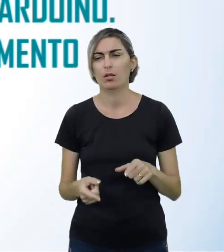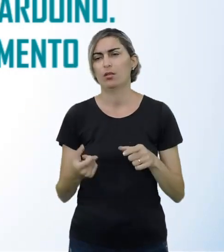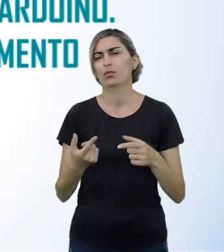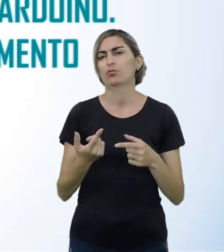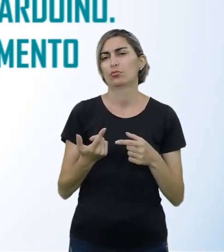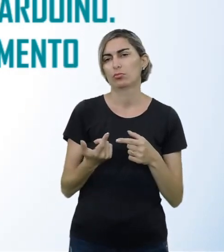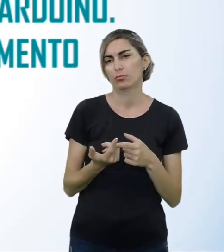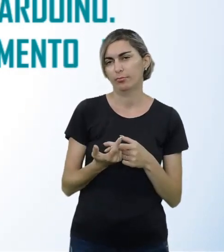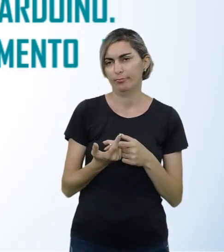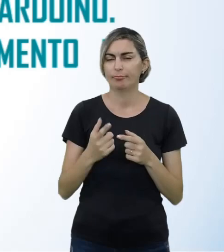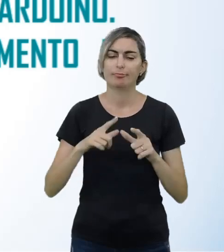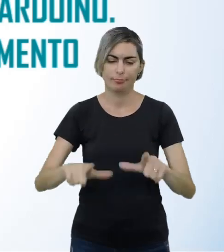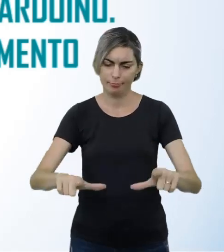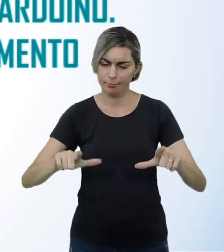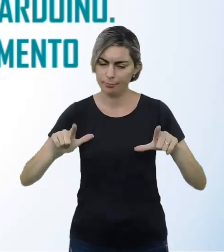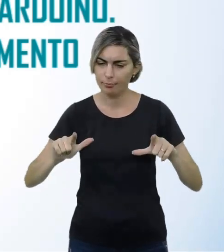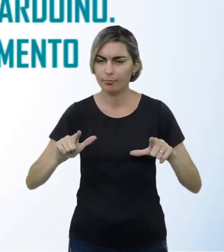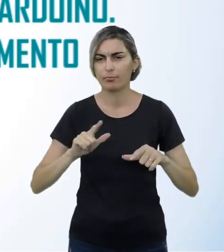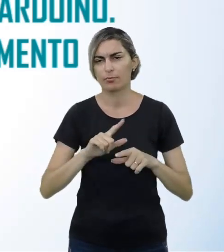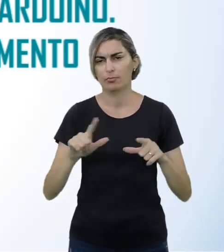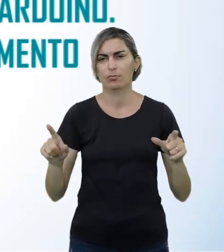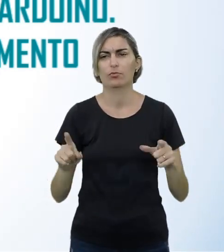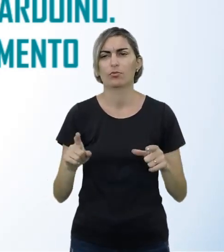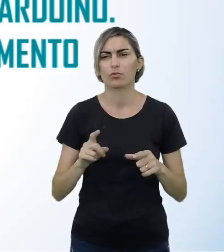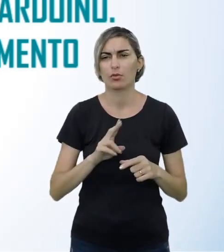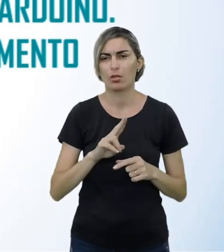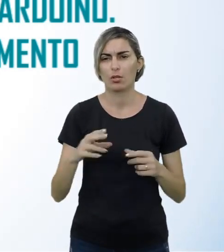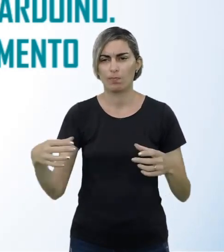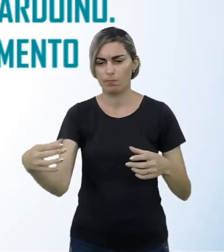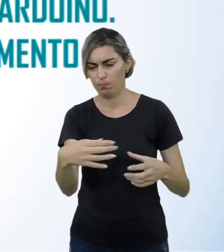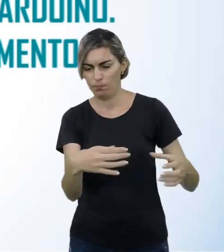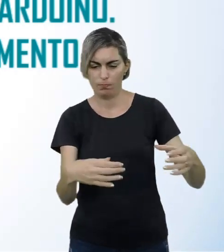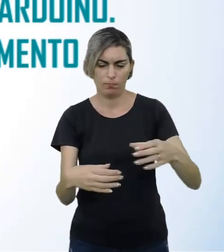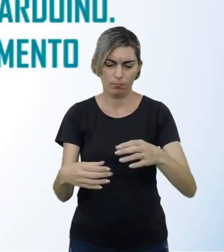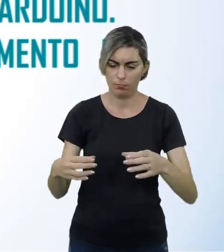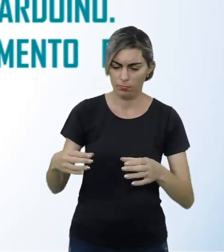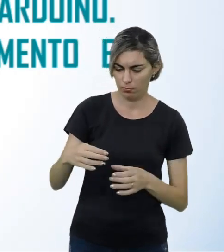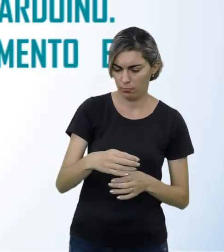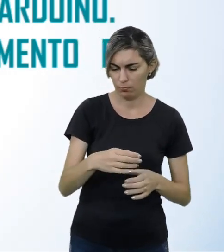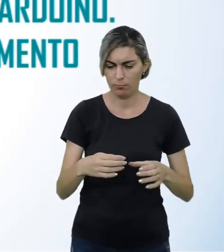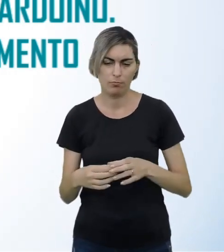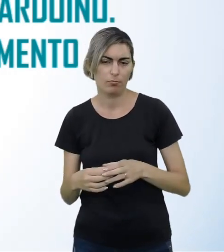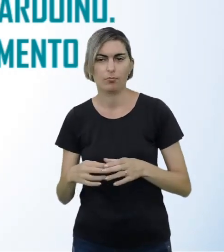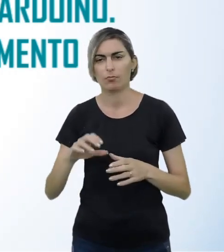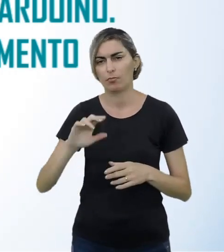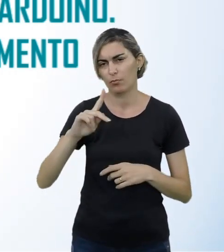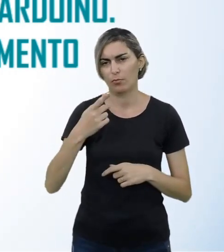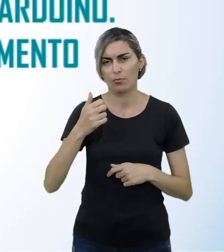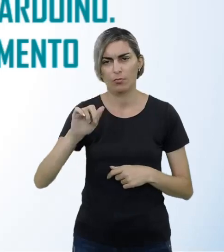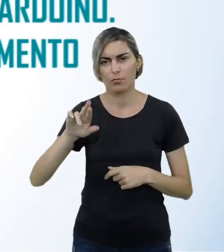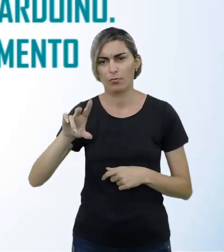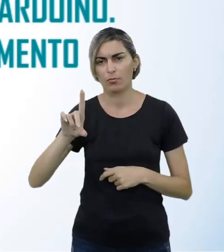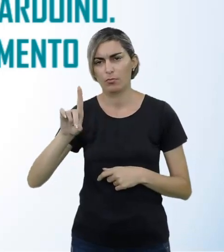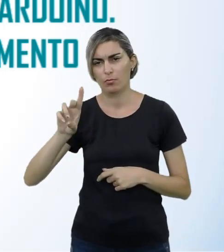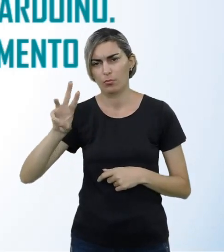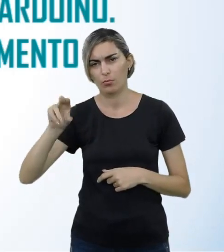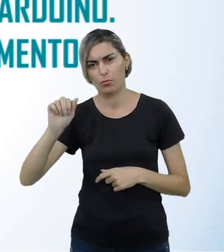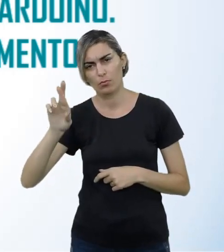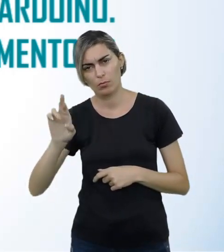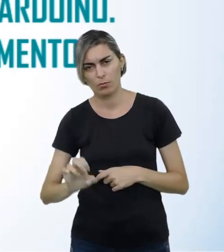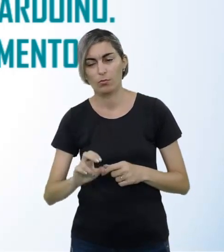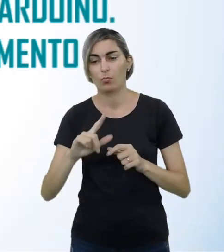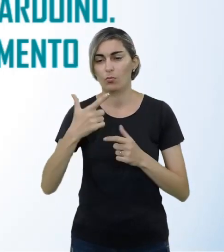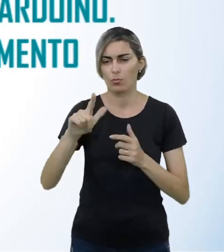módulos ou placas que a gente chama de shields, que são placas que são encaixadas sobre o Arduino e